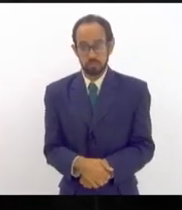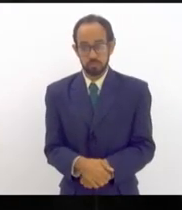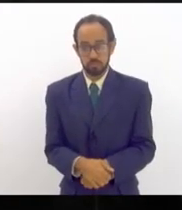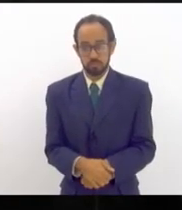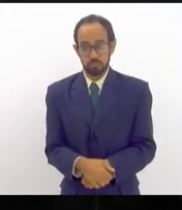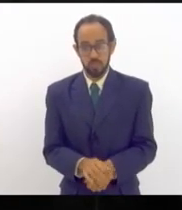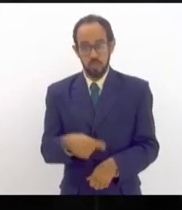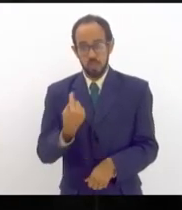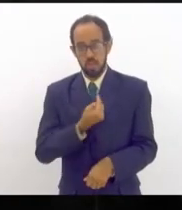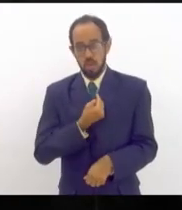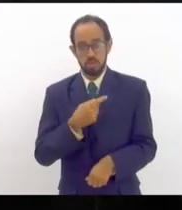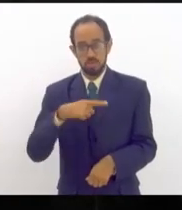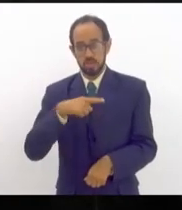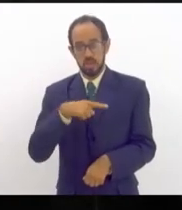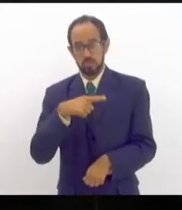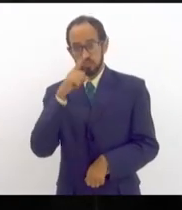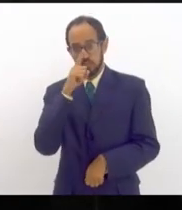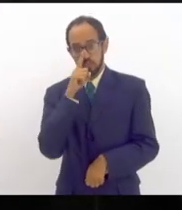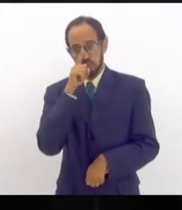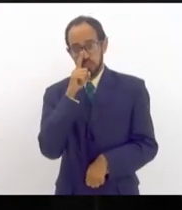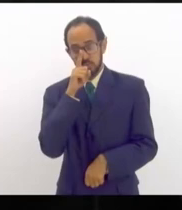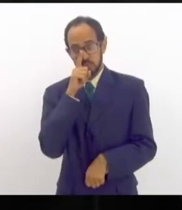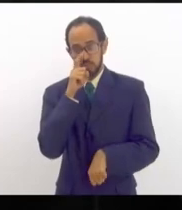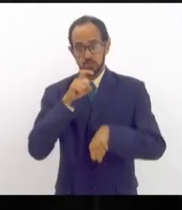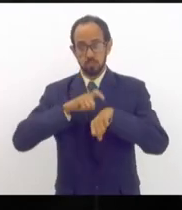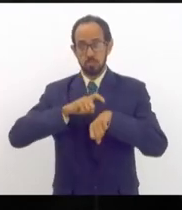nós temos risco momentâneo